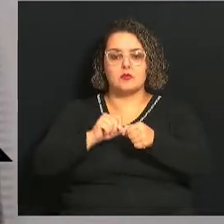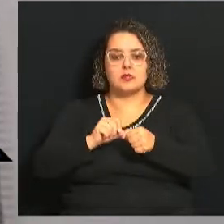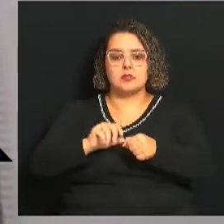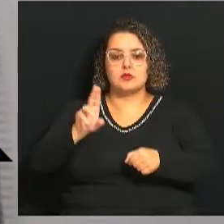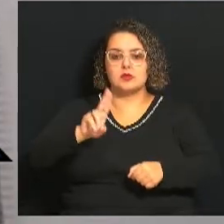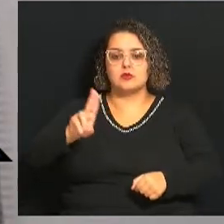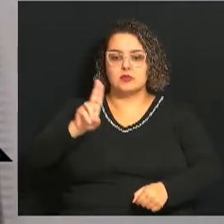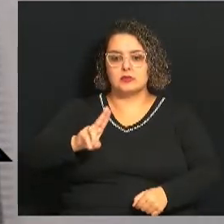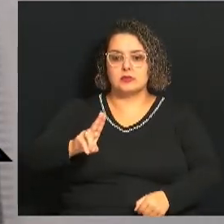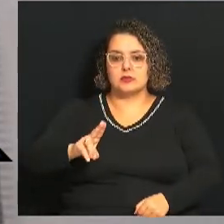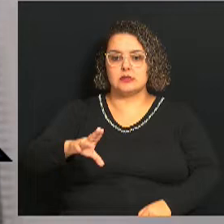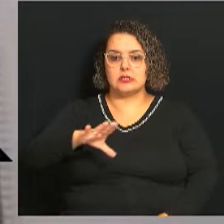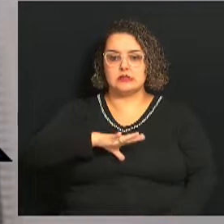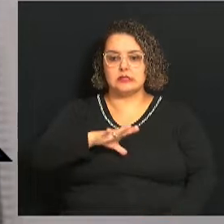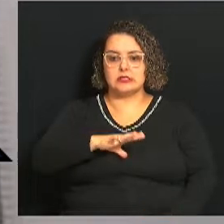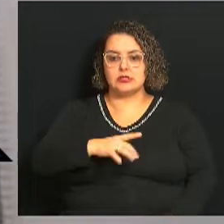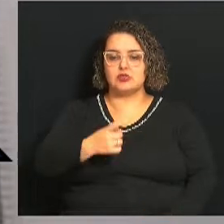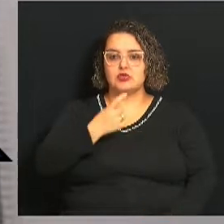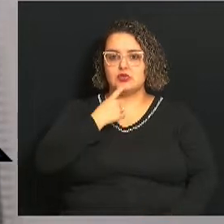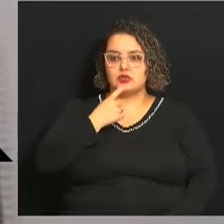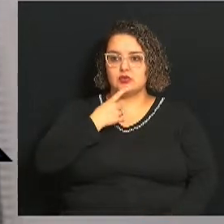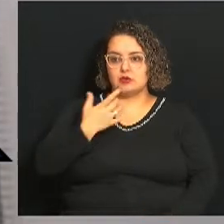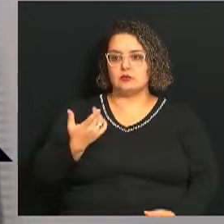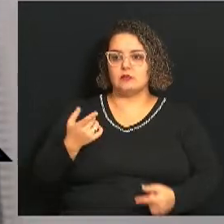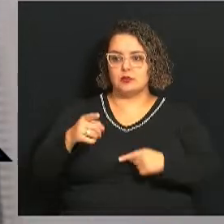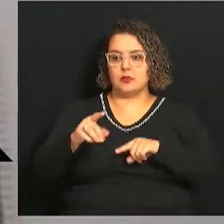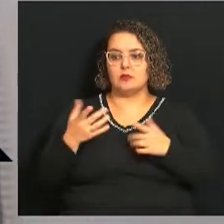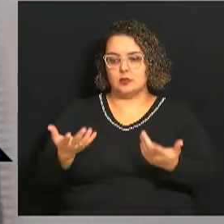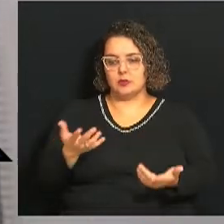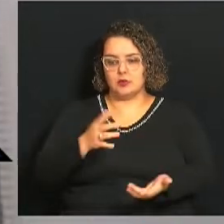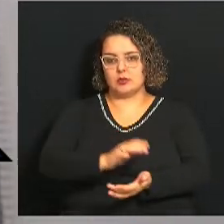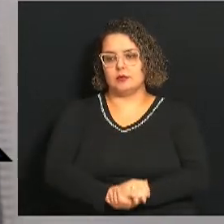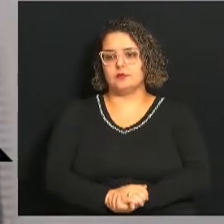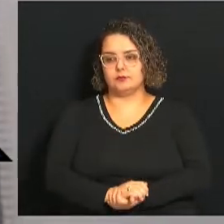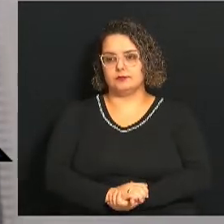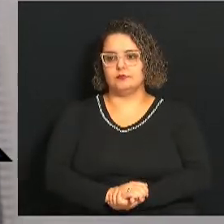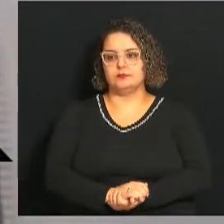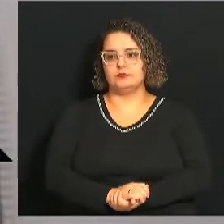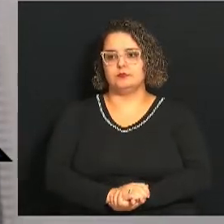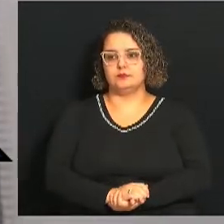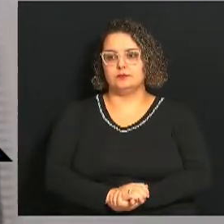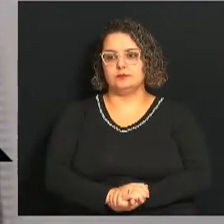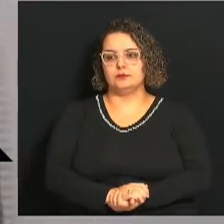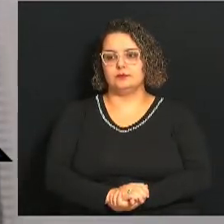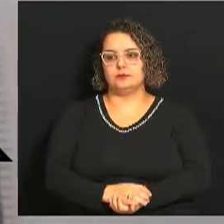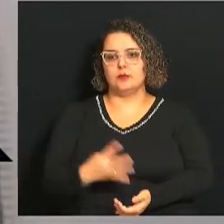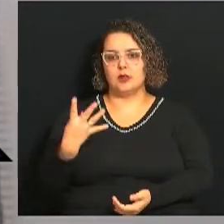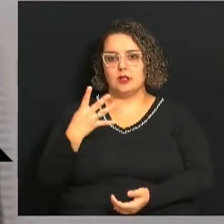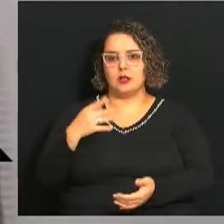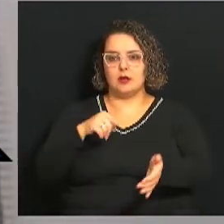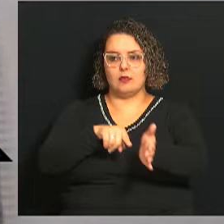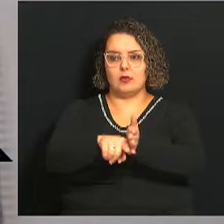cidade de Campinas? É uma provocação, né? A quarta pergunta...